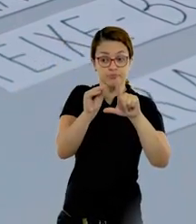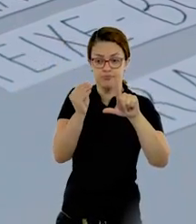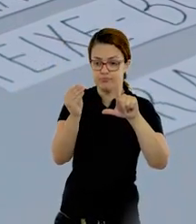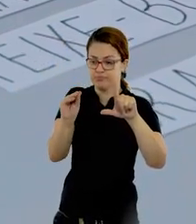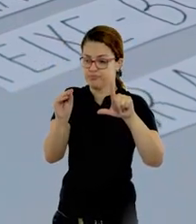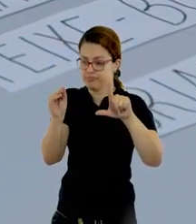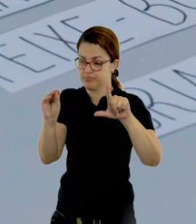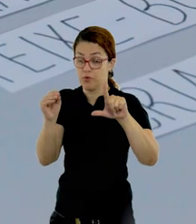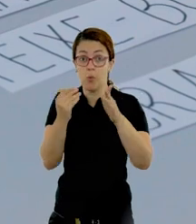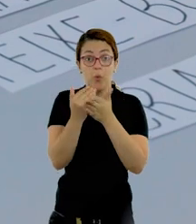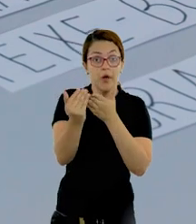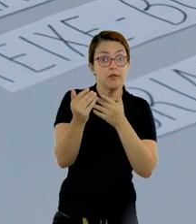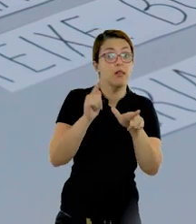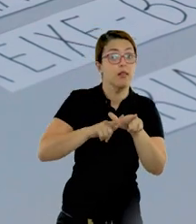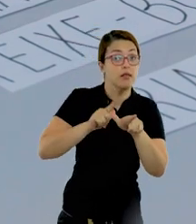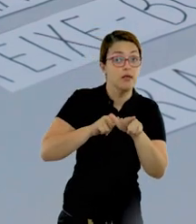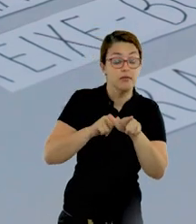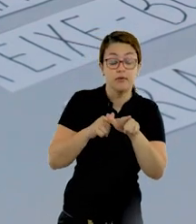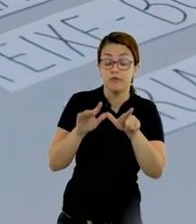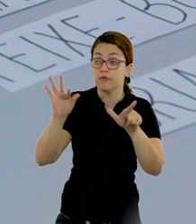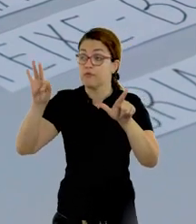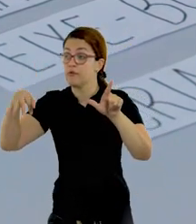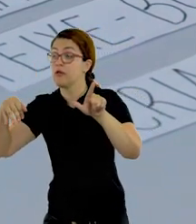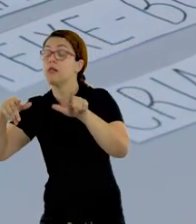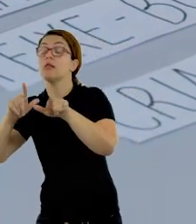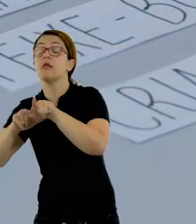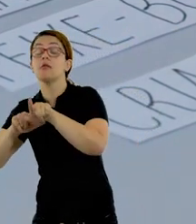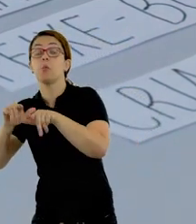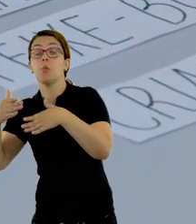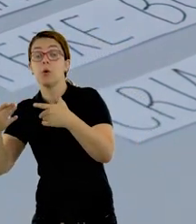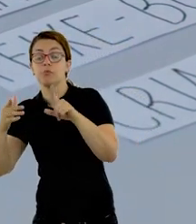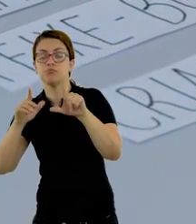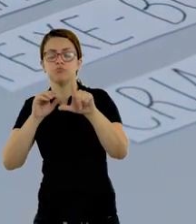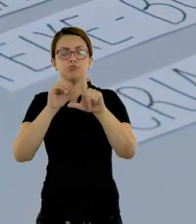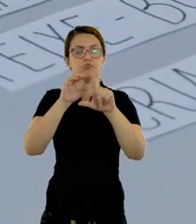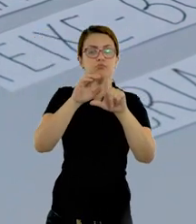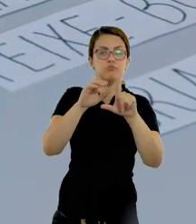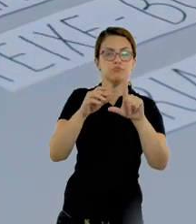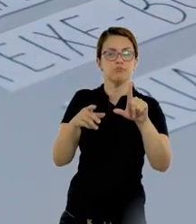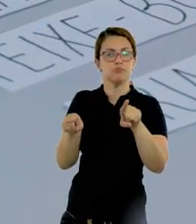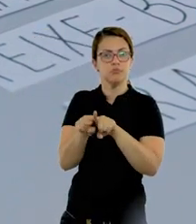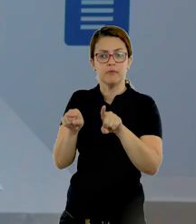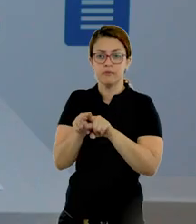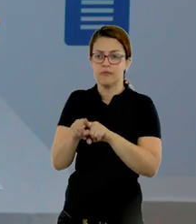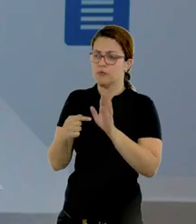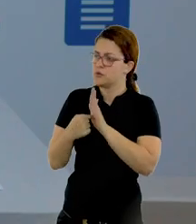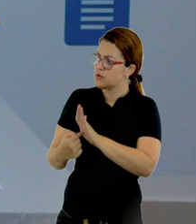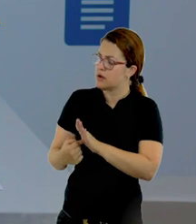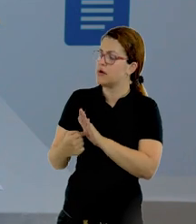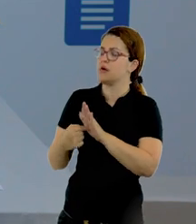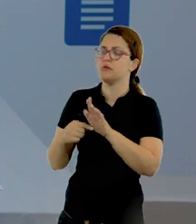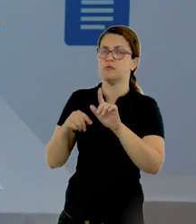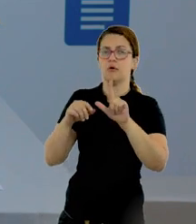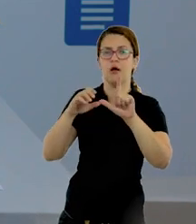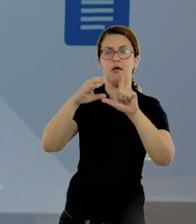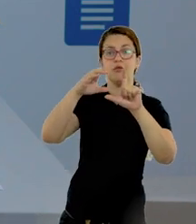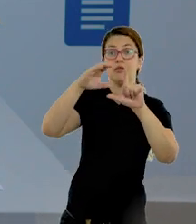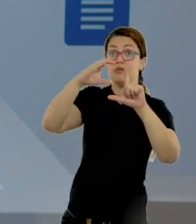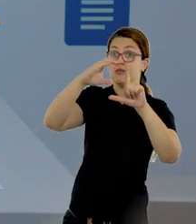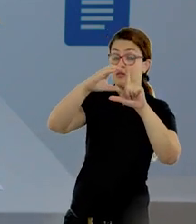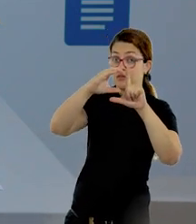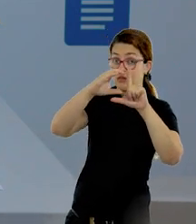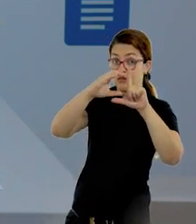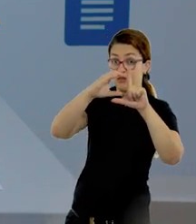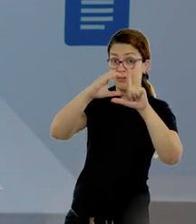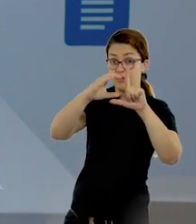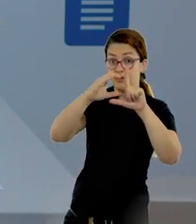de letras, letra inicial, letra final, e falando o nome das letras, por